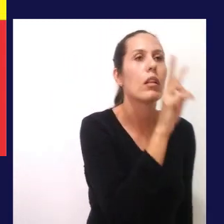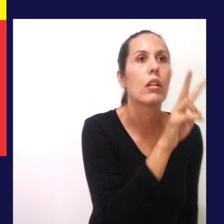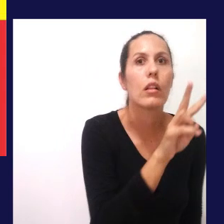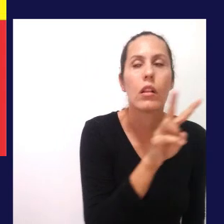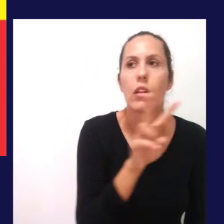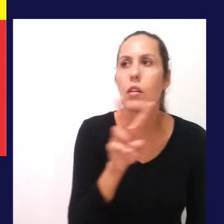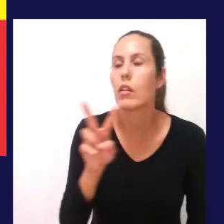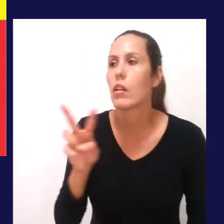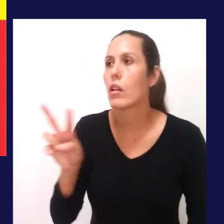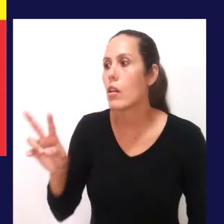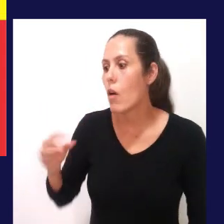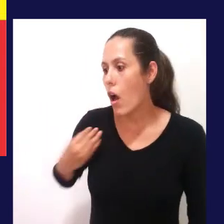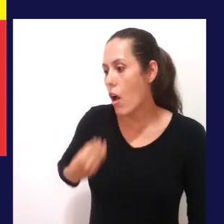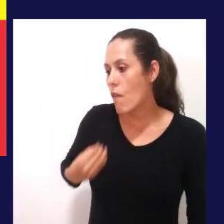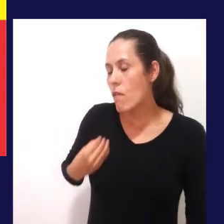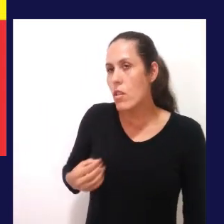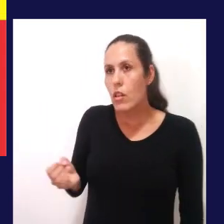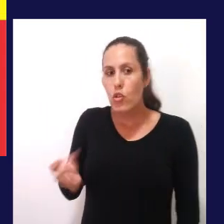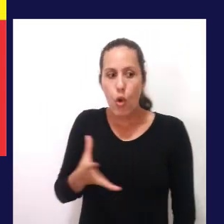a vida